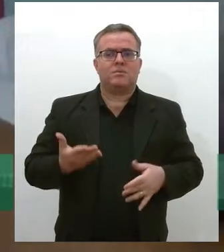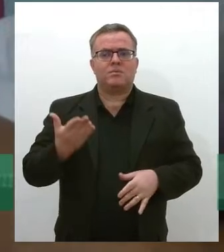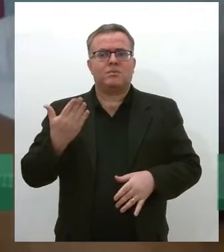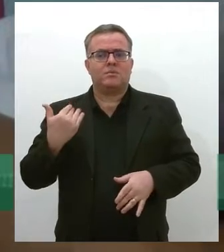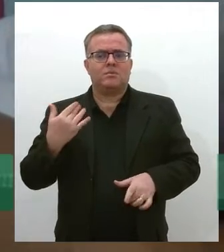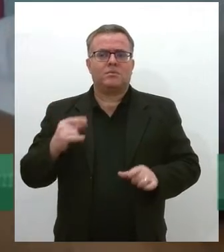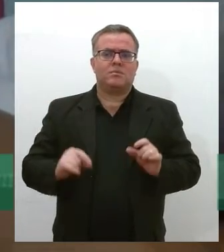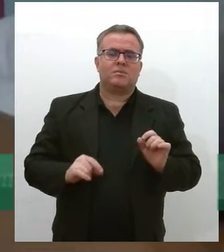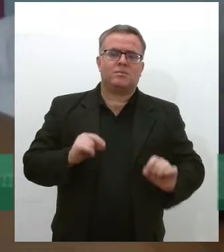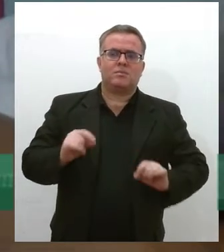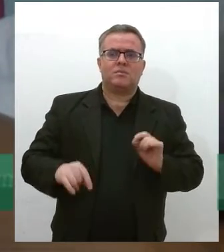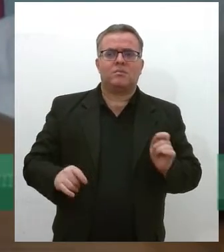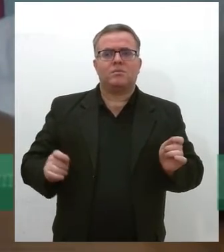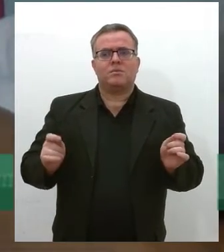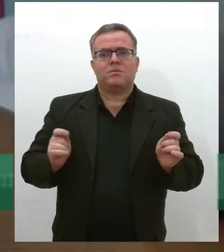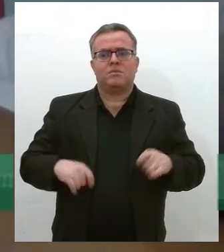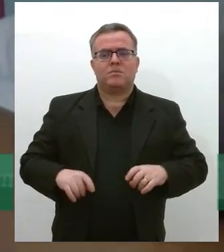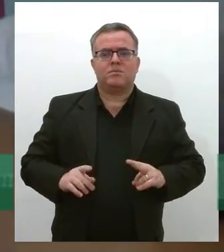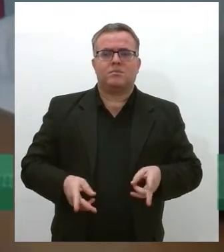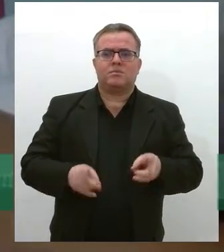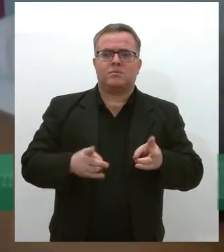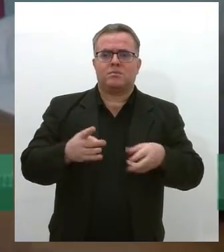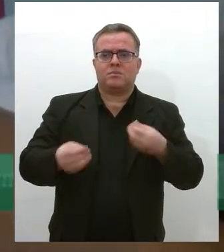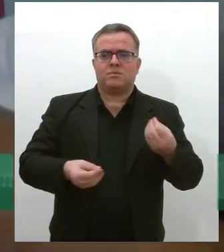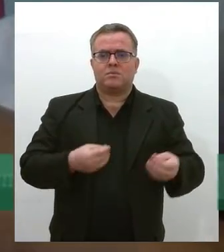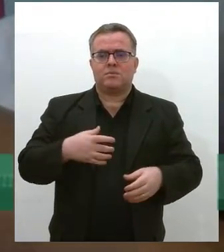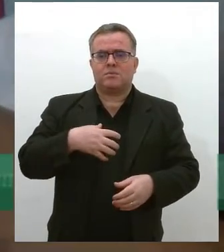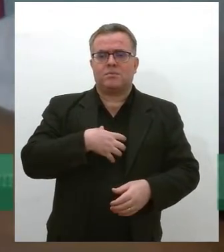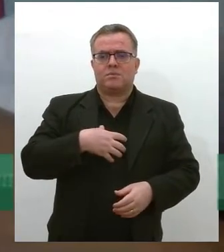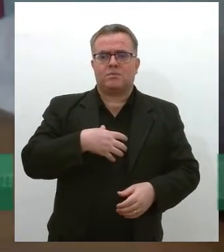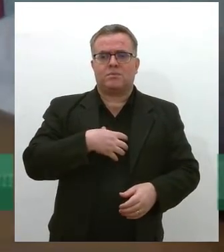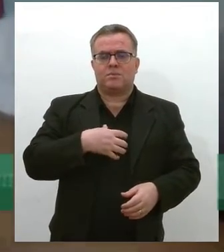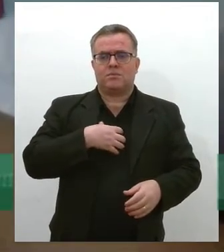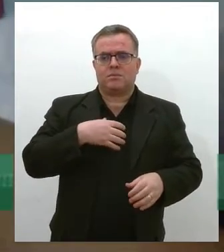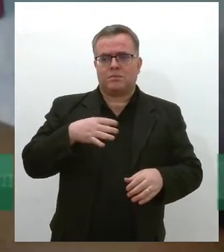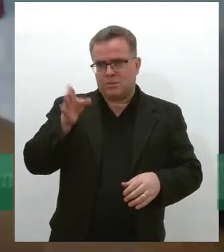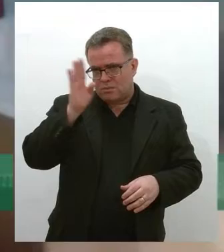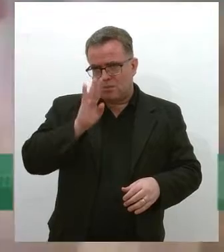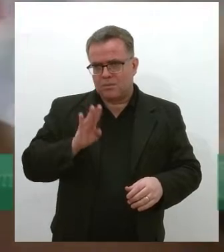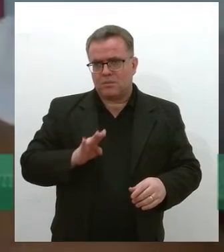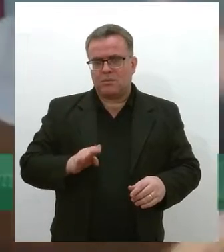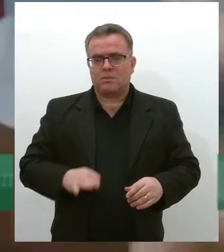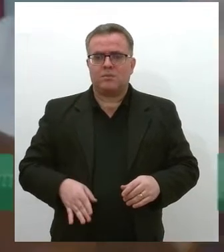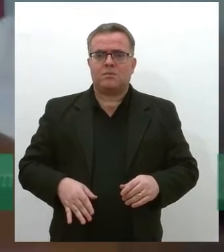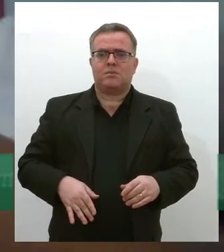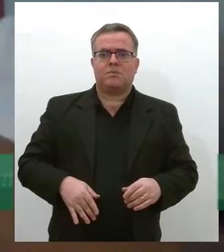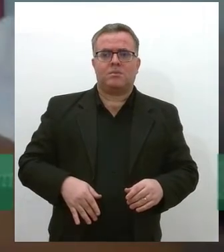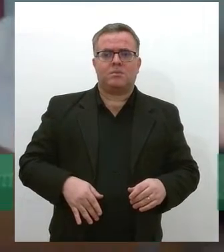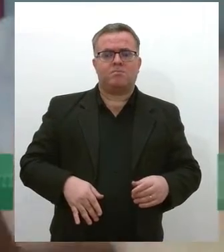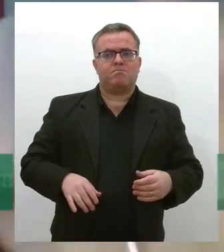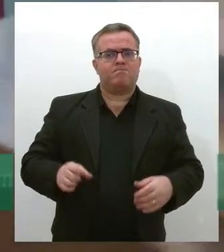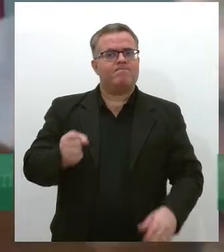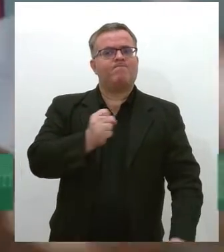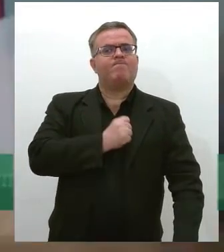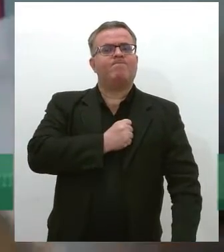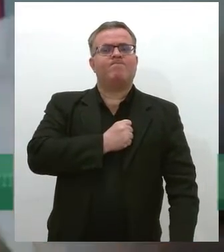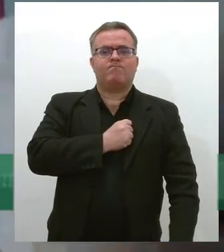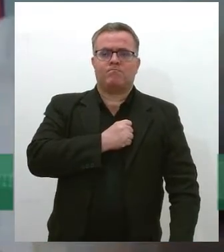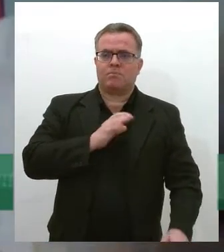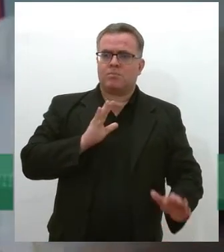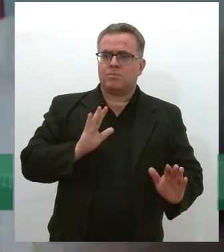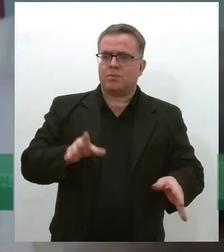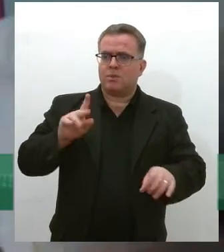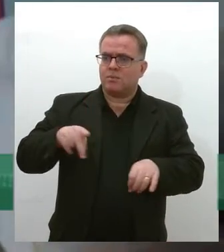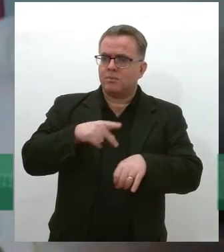pré-estabelecida, de que já existia um sentimento de nacionalidade, de patriotismo já embutido, né, que só estavam ali